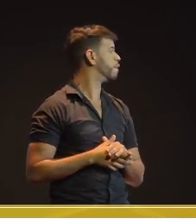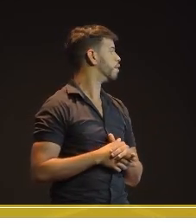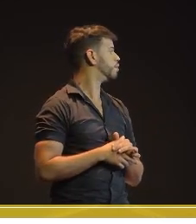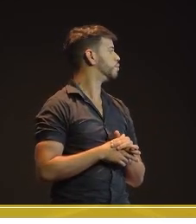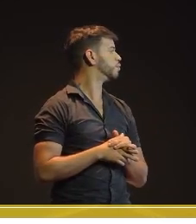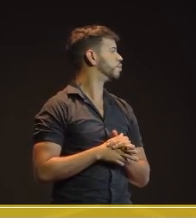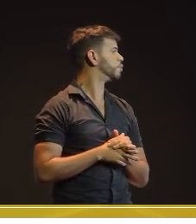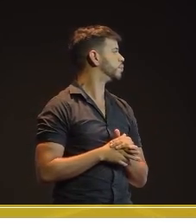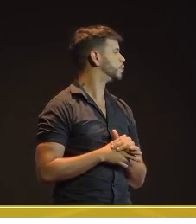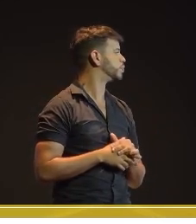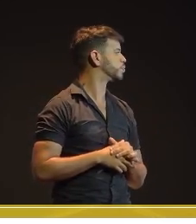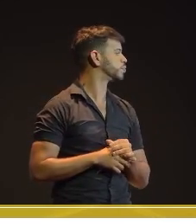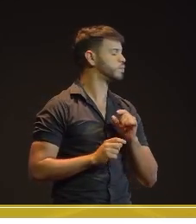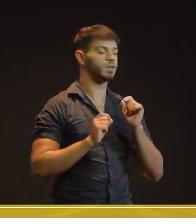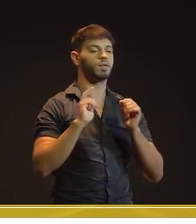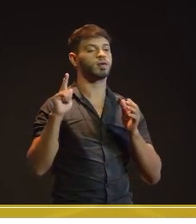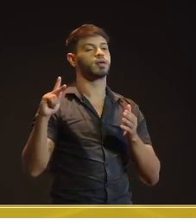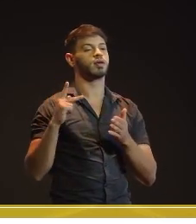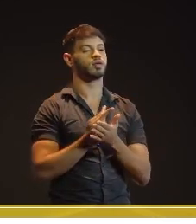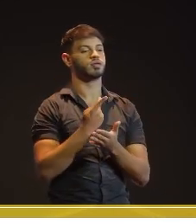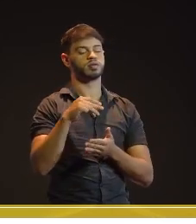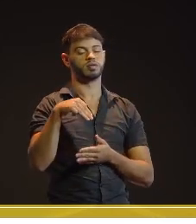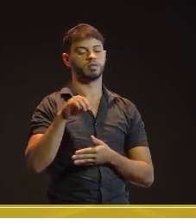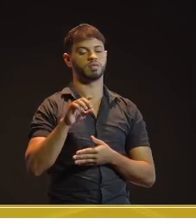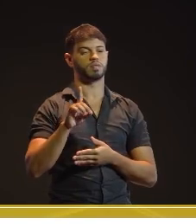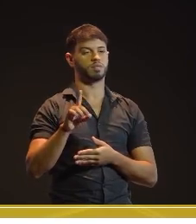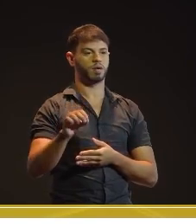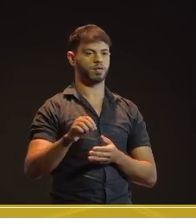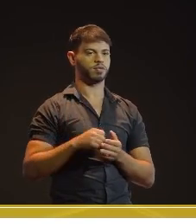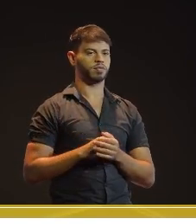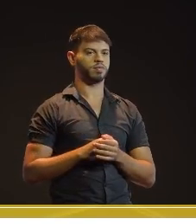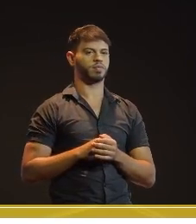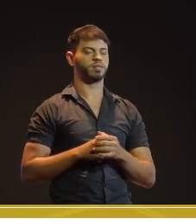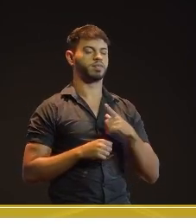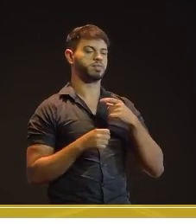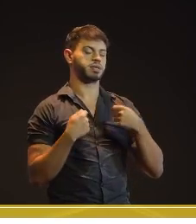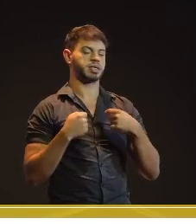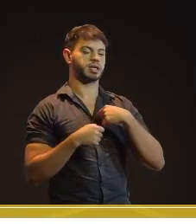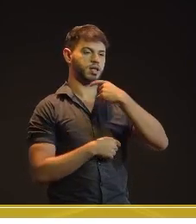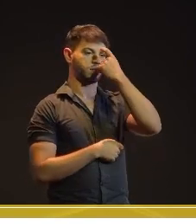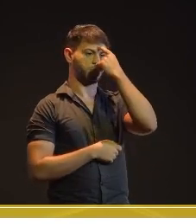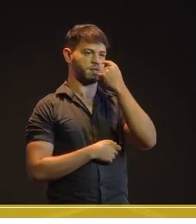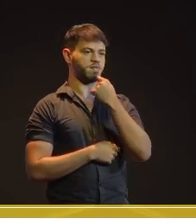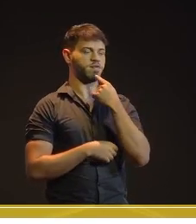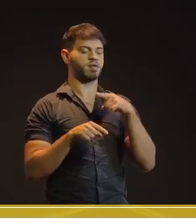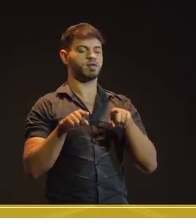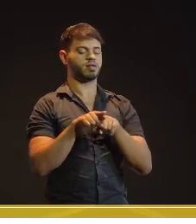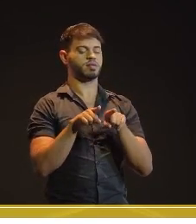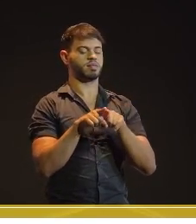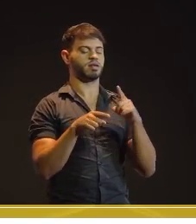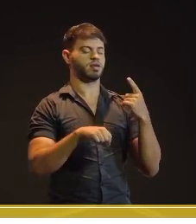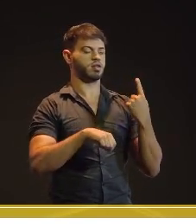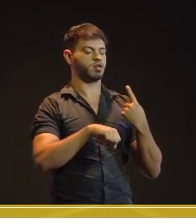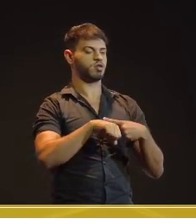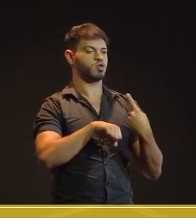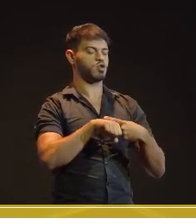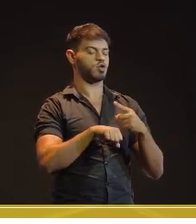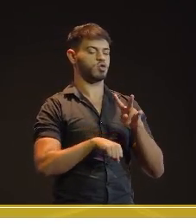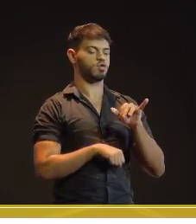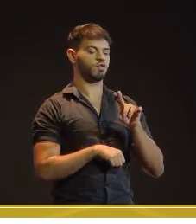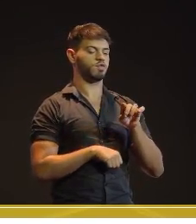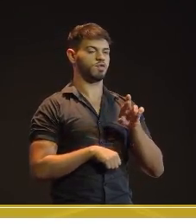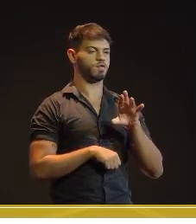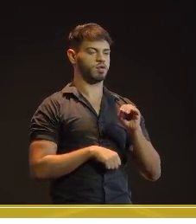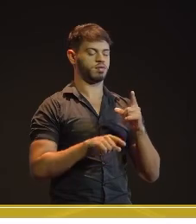O que tem acontecido com os módulos, pessoal? Os fabricantes têm reduzido o perfil, a espessura do vidro e trocado o vidro